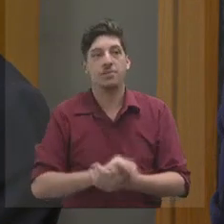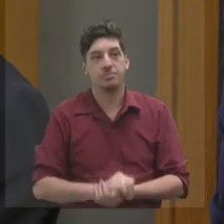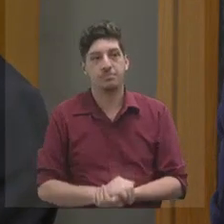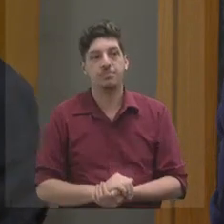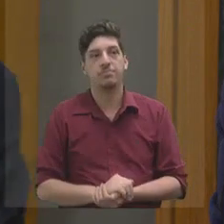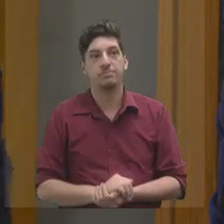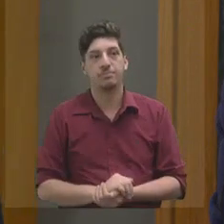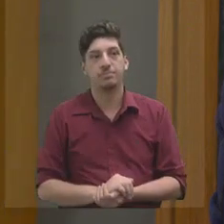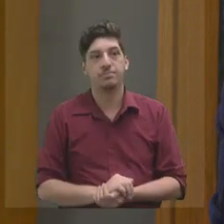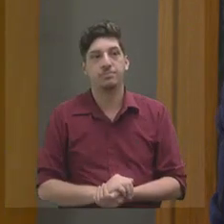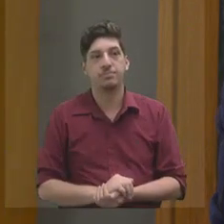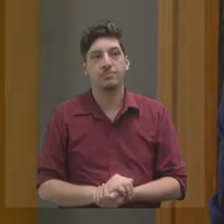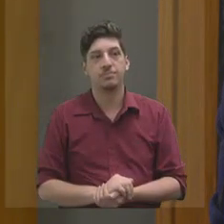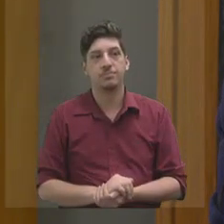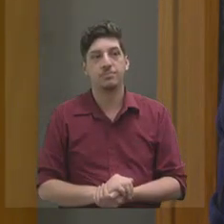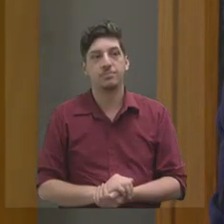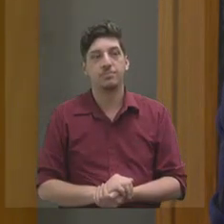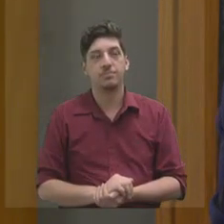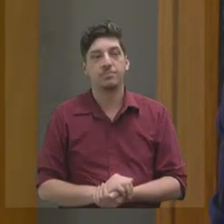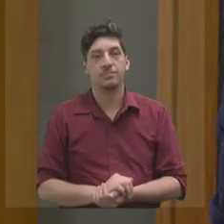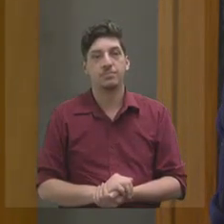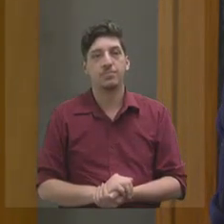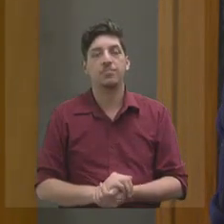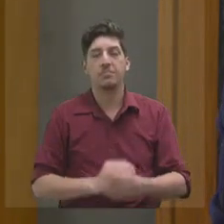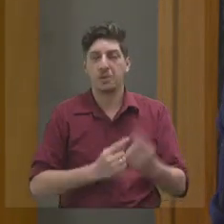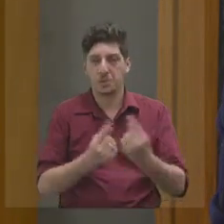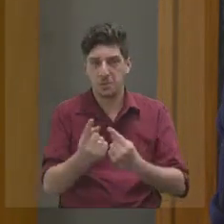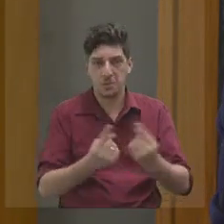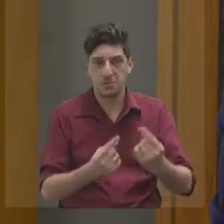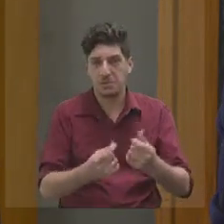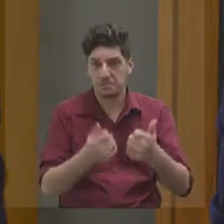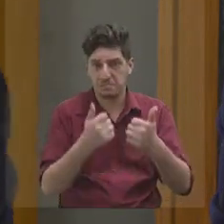não tão somente das rodovias